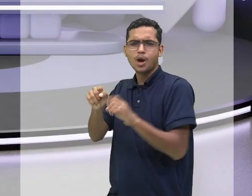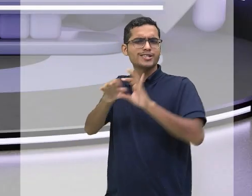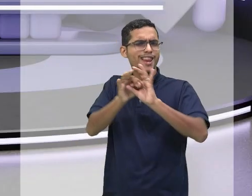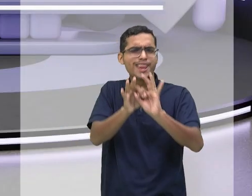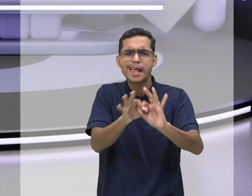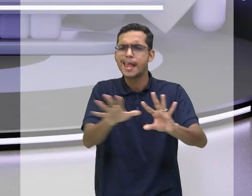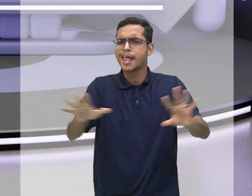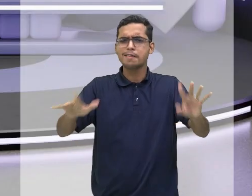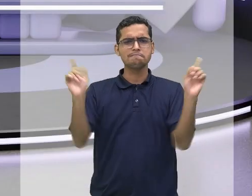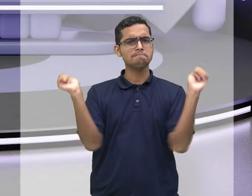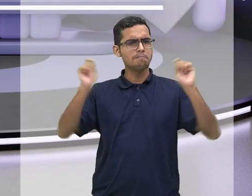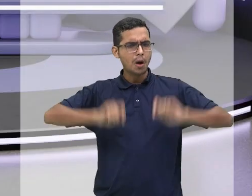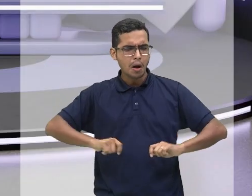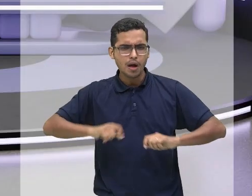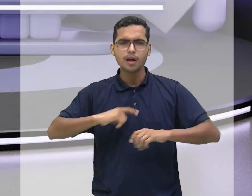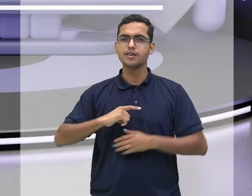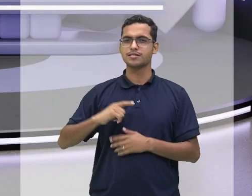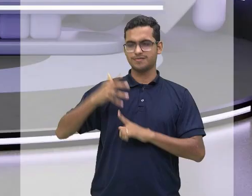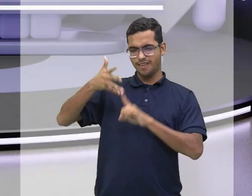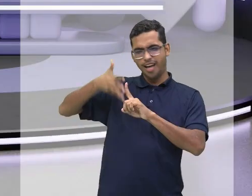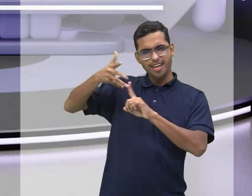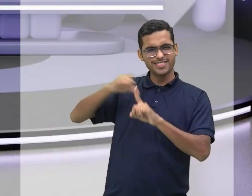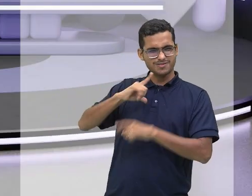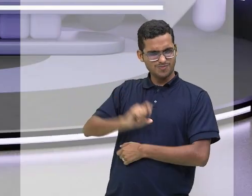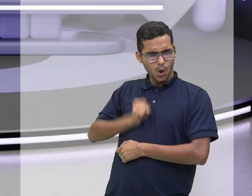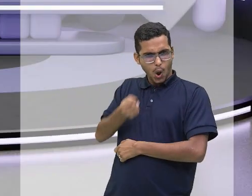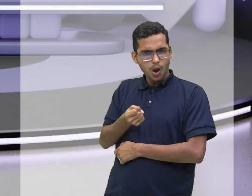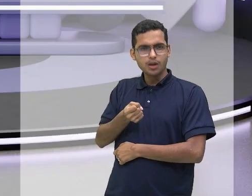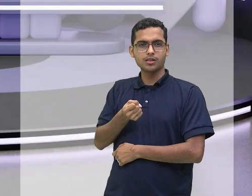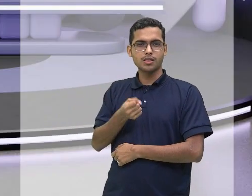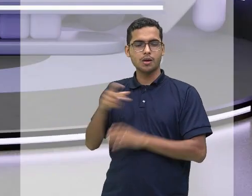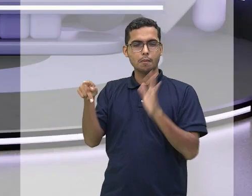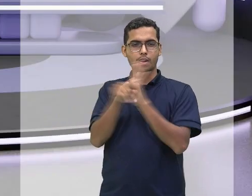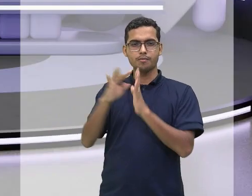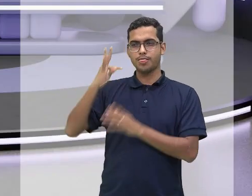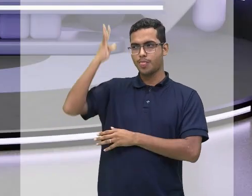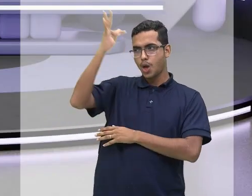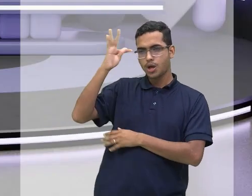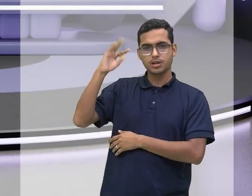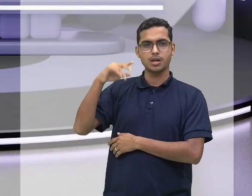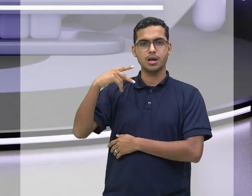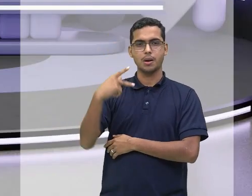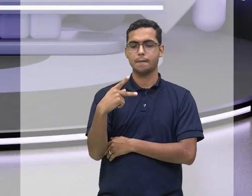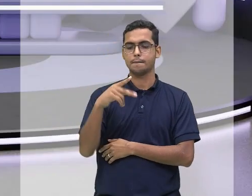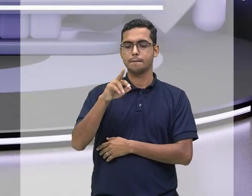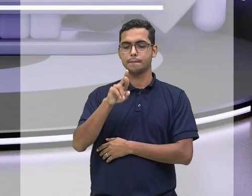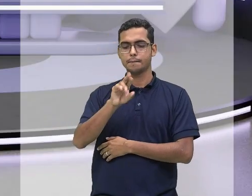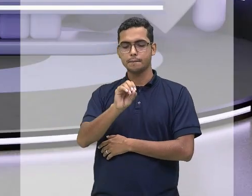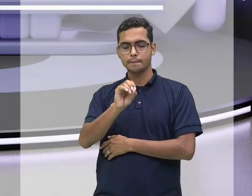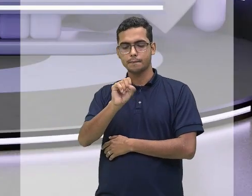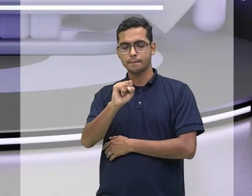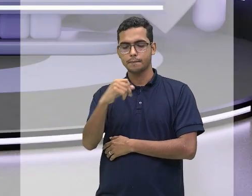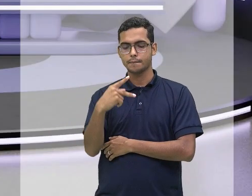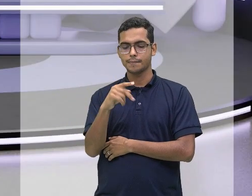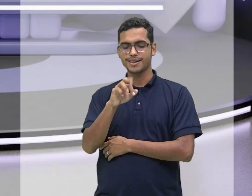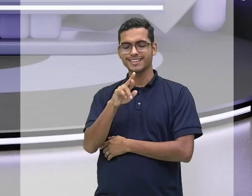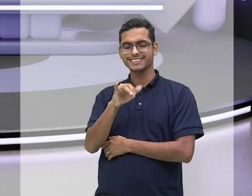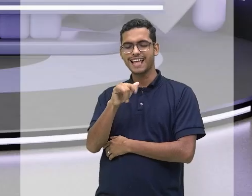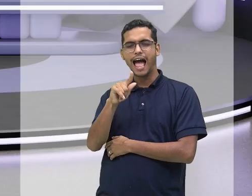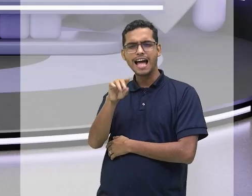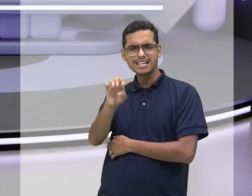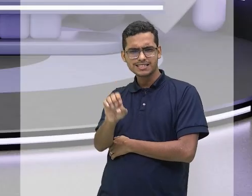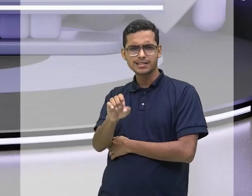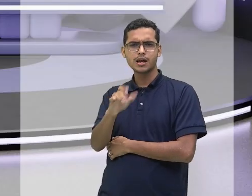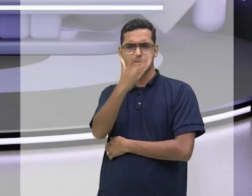o discurso que muitas das vezes a teologia da prosperidade usa em muitos ambientes, né? Então, e